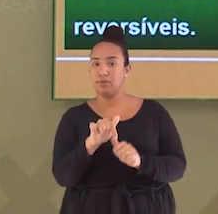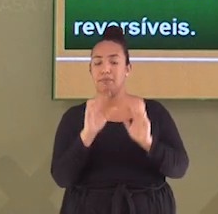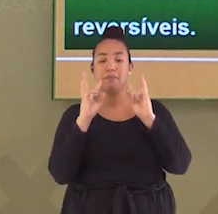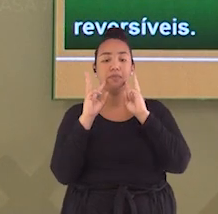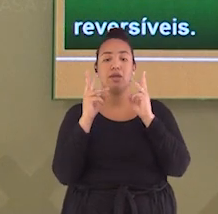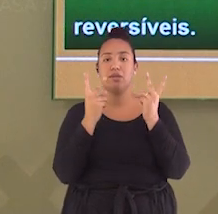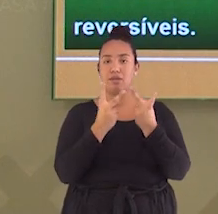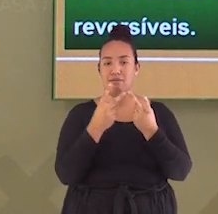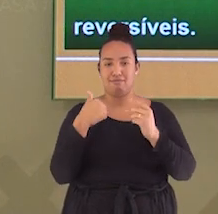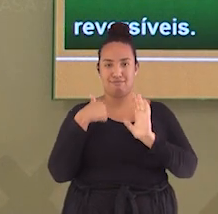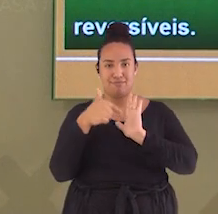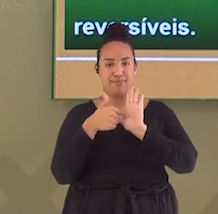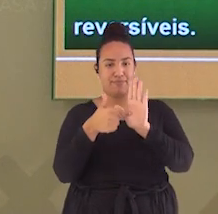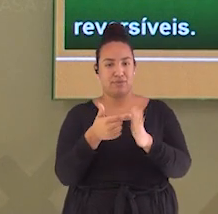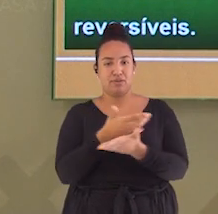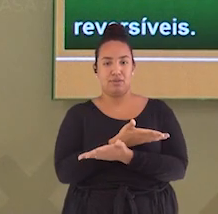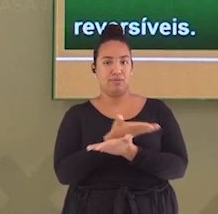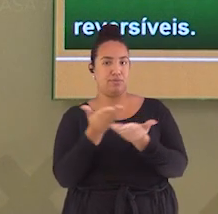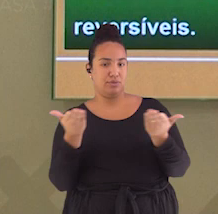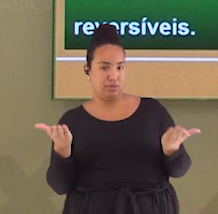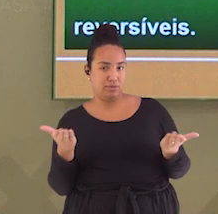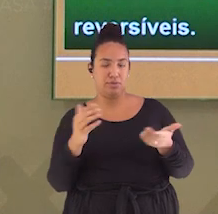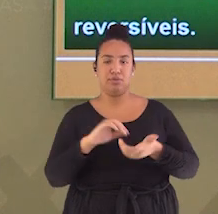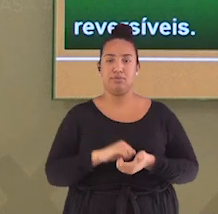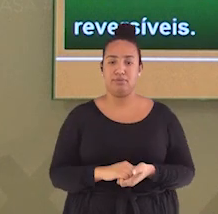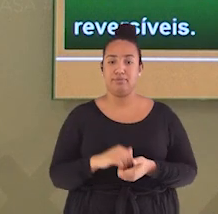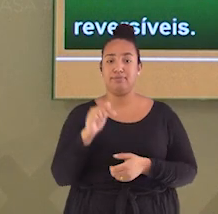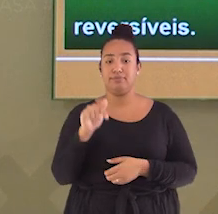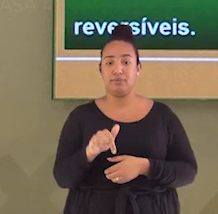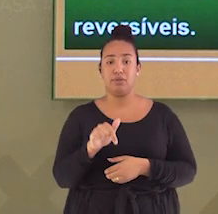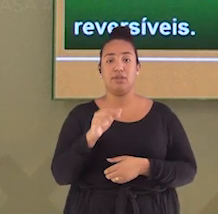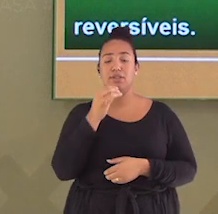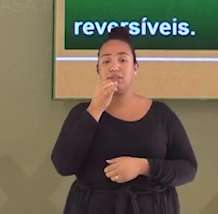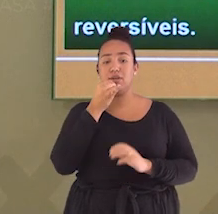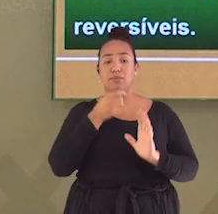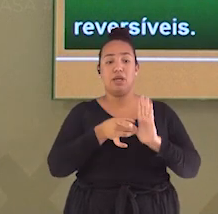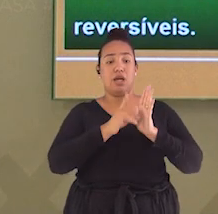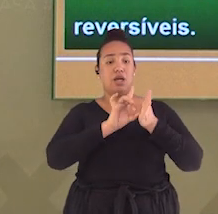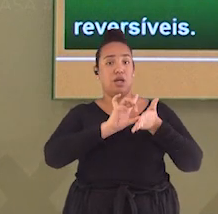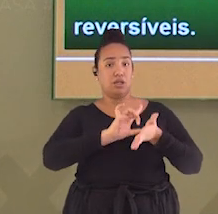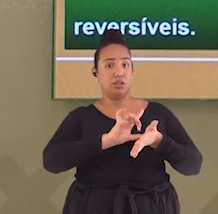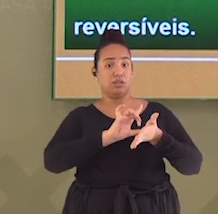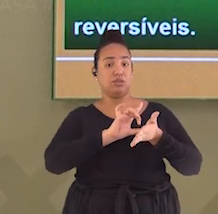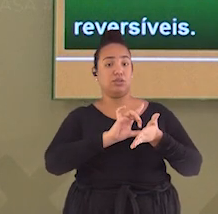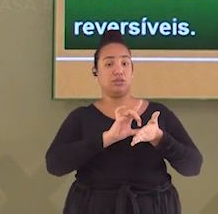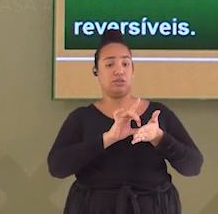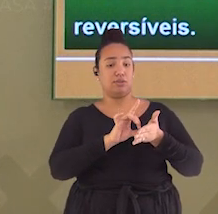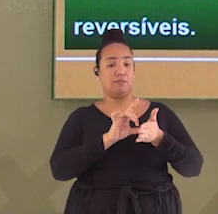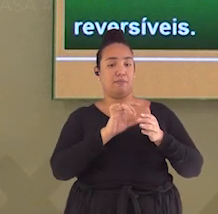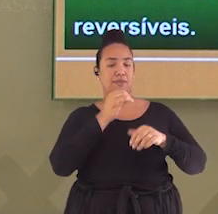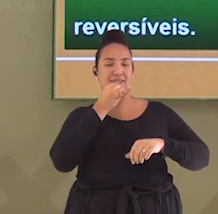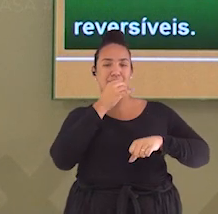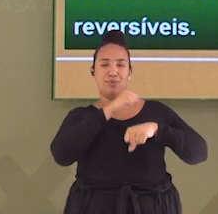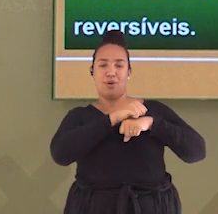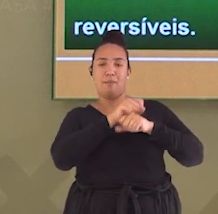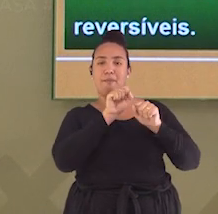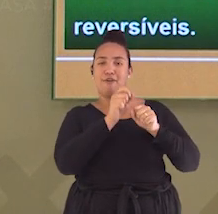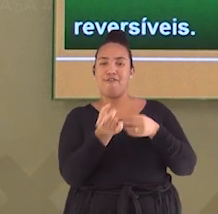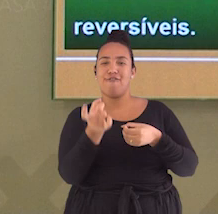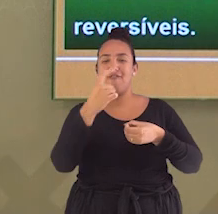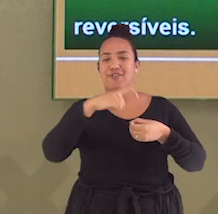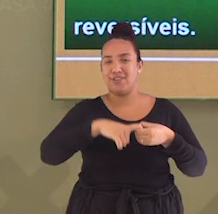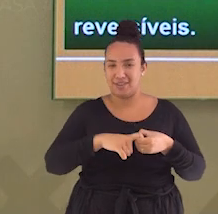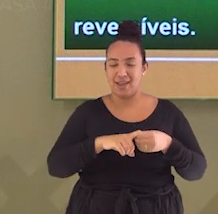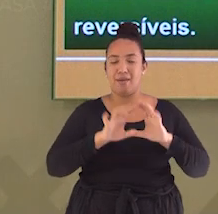mostrei para vocês, elas permitem que o estado físico anterior volte, e tudo isso acontece devido